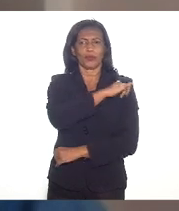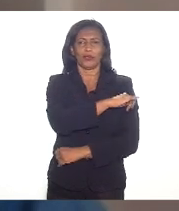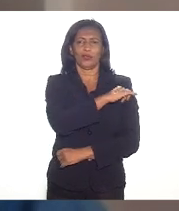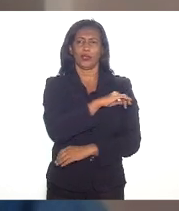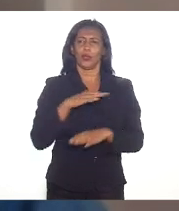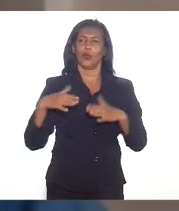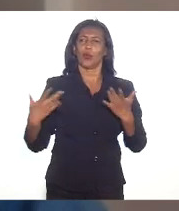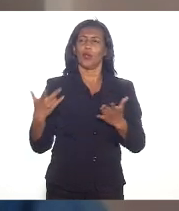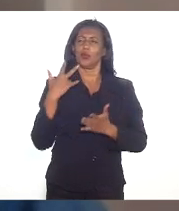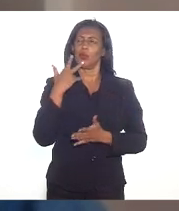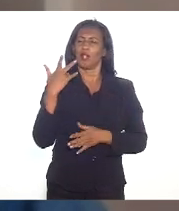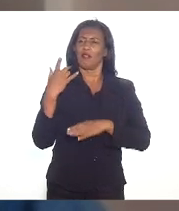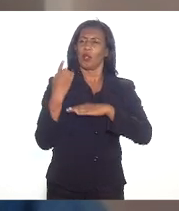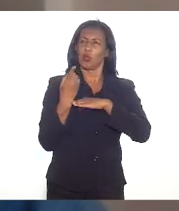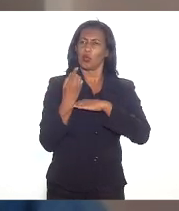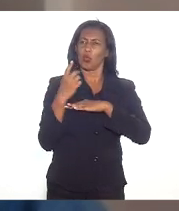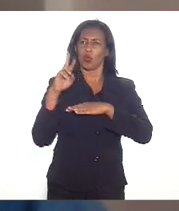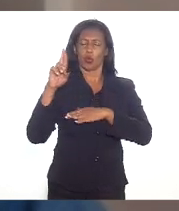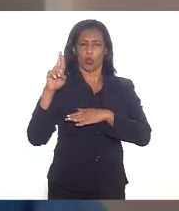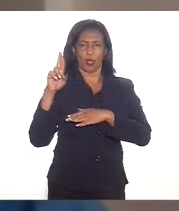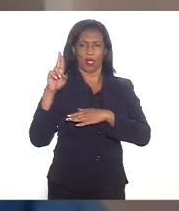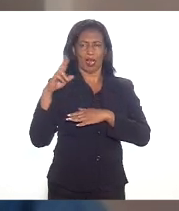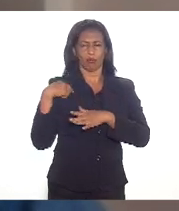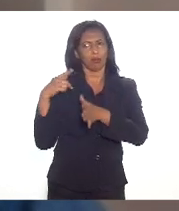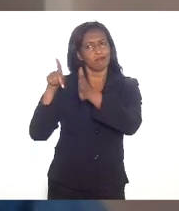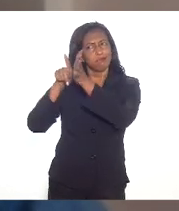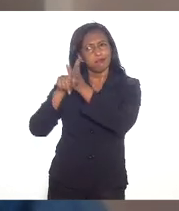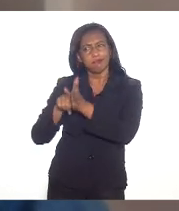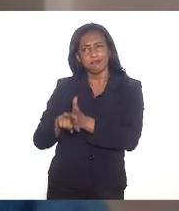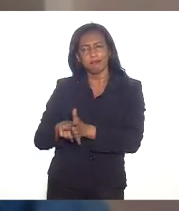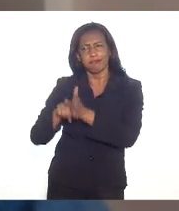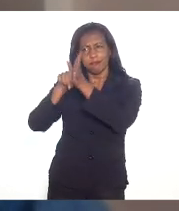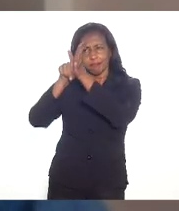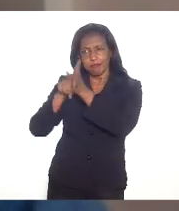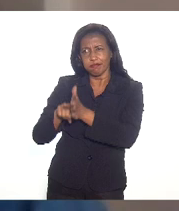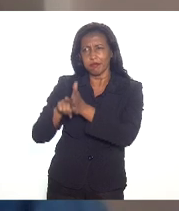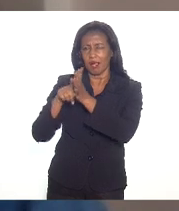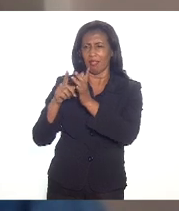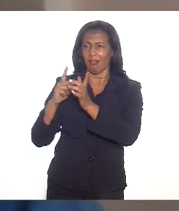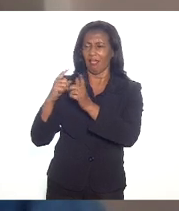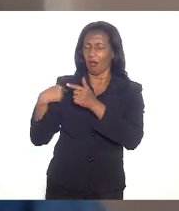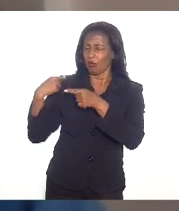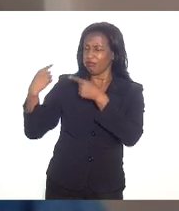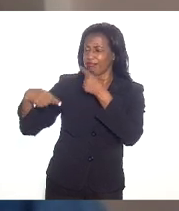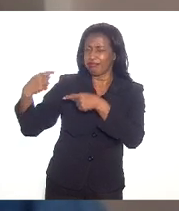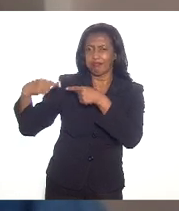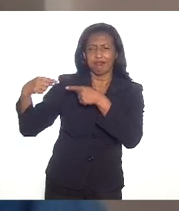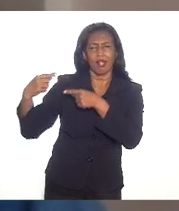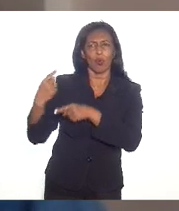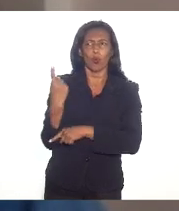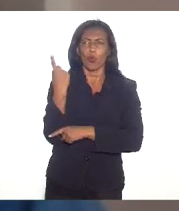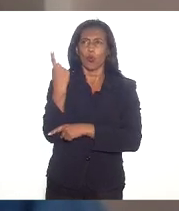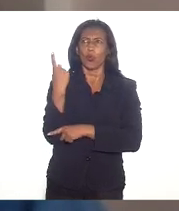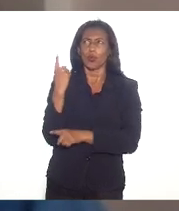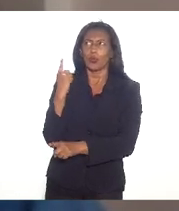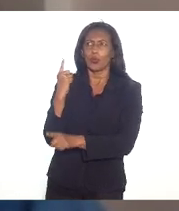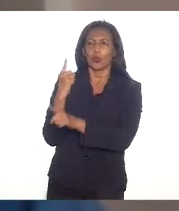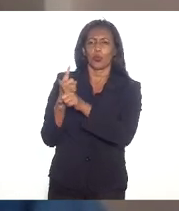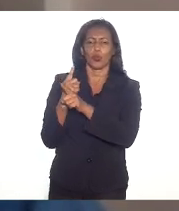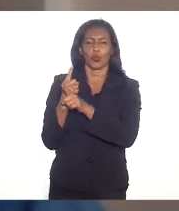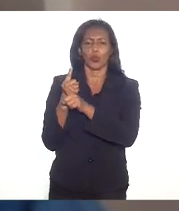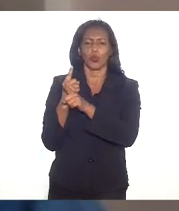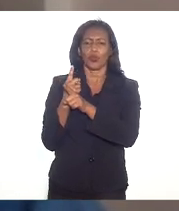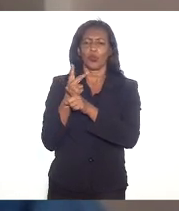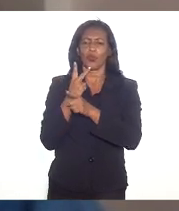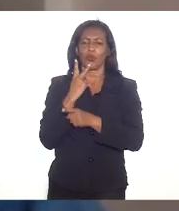estava fazendo minha tese de doutorado, andei pesquisando bastante isso, e o único debate que eu encontrei foi um do Correio da Manhã,